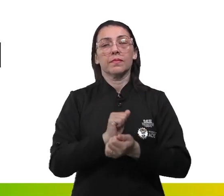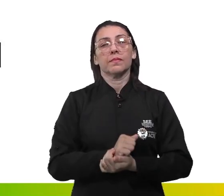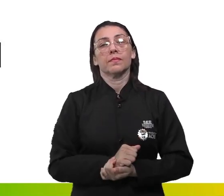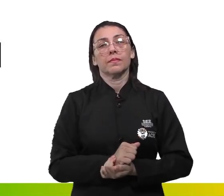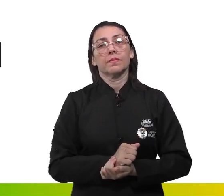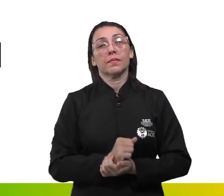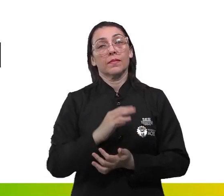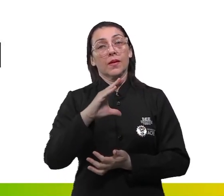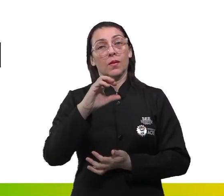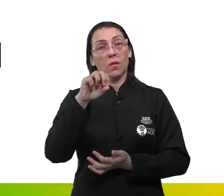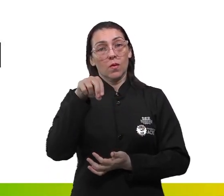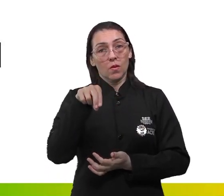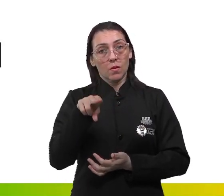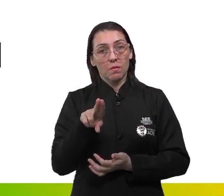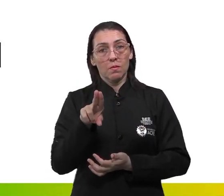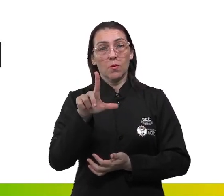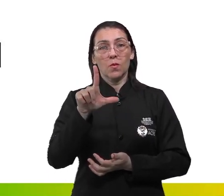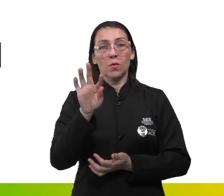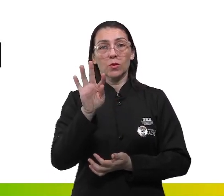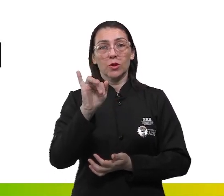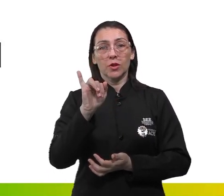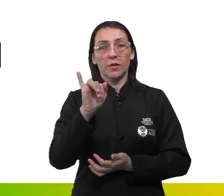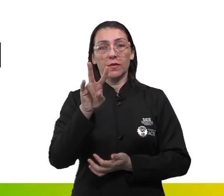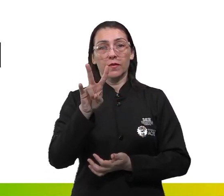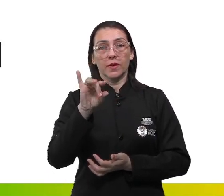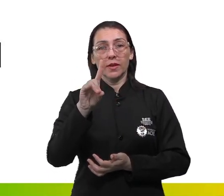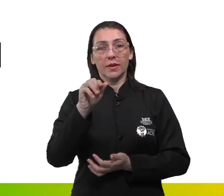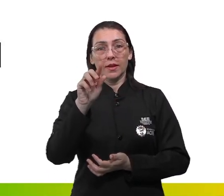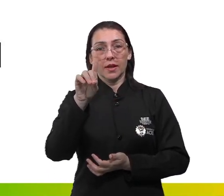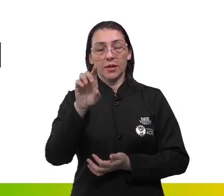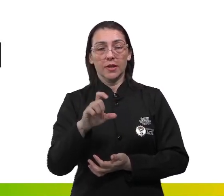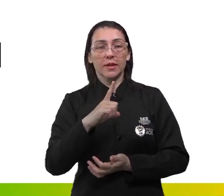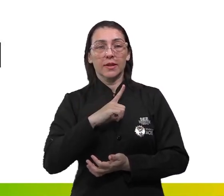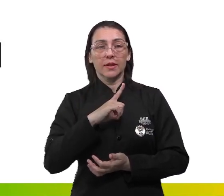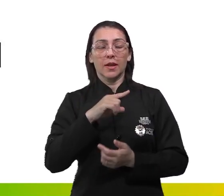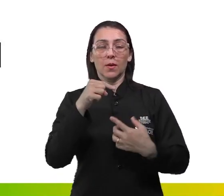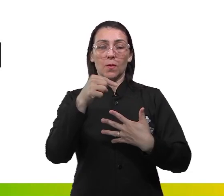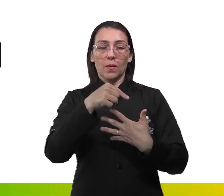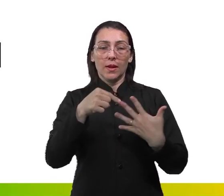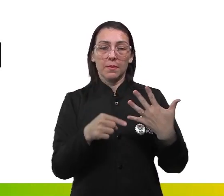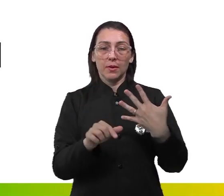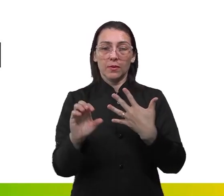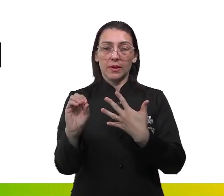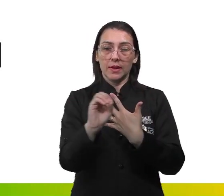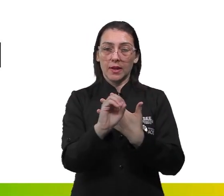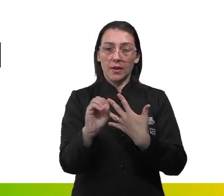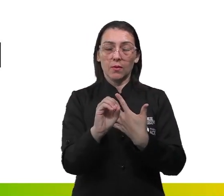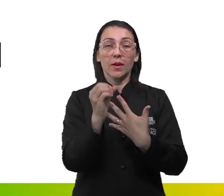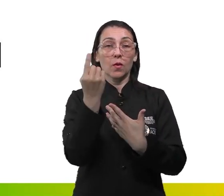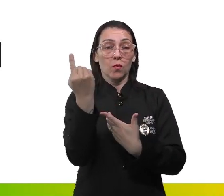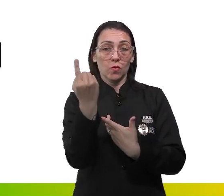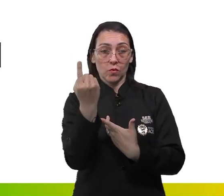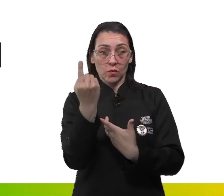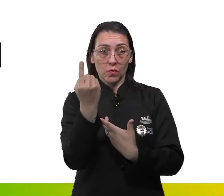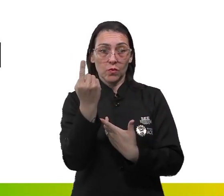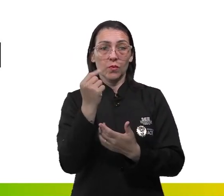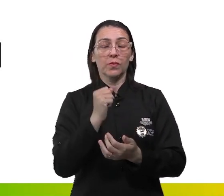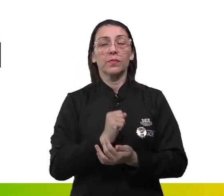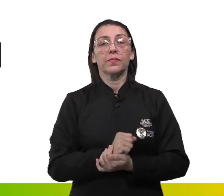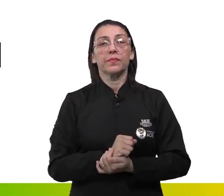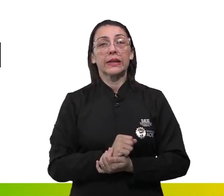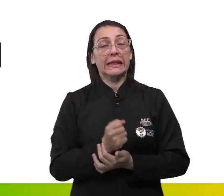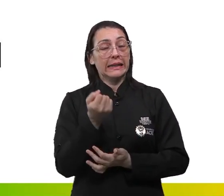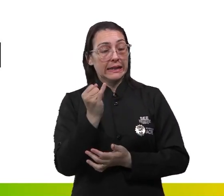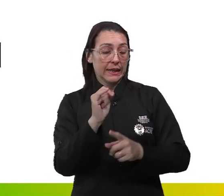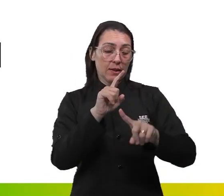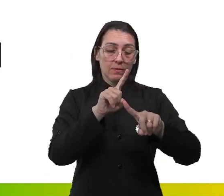uma comutatividade. Temos um elemento neutro aqui, que é o 1. Se